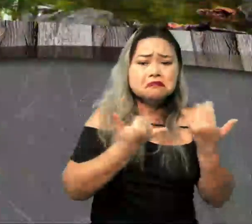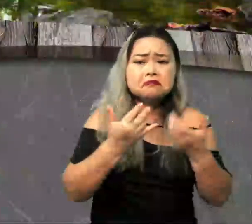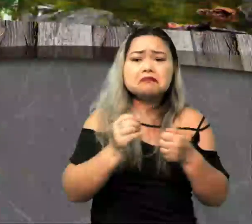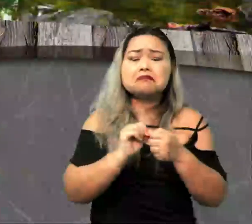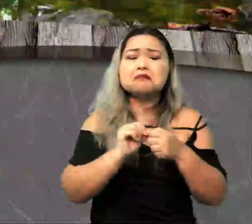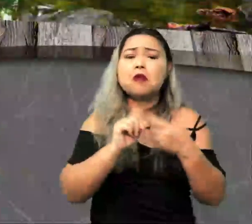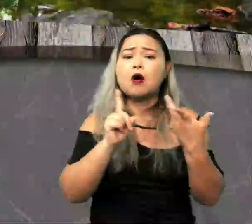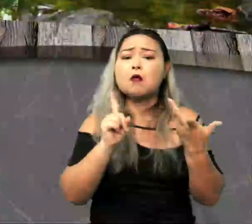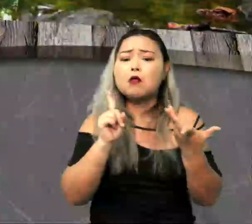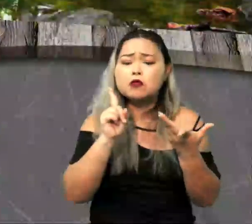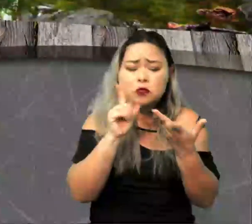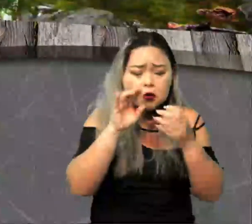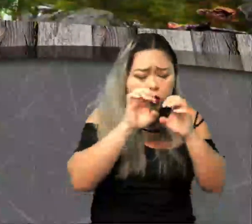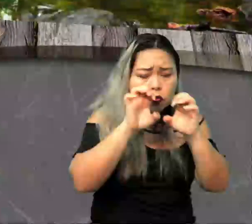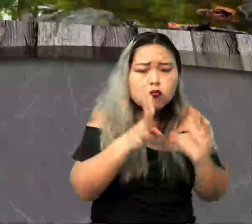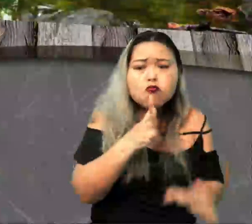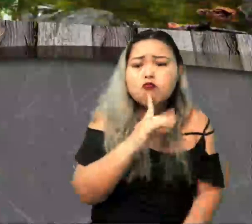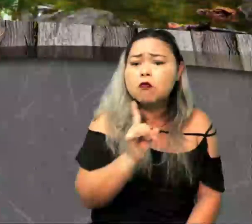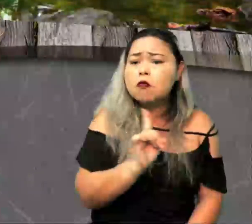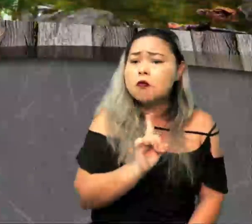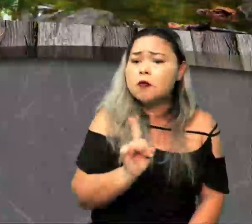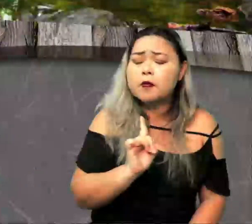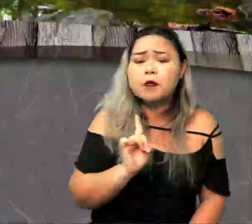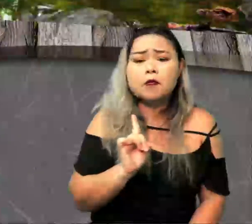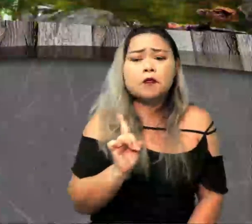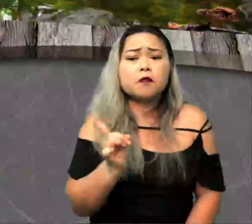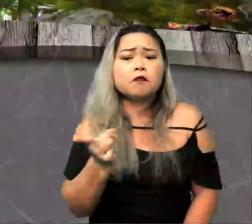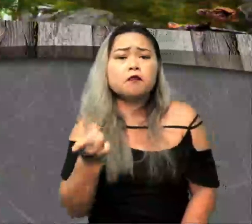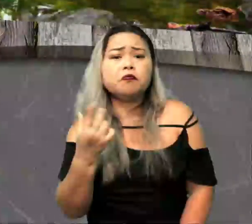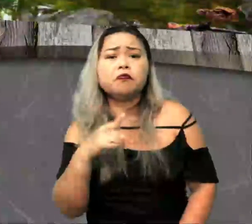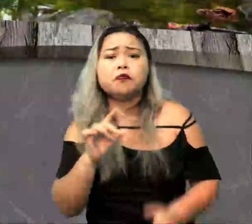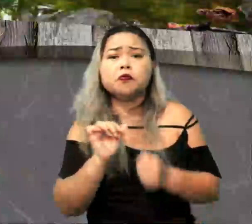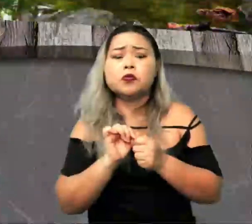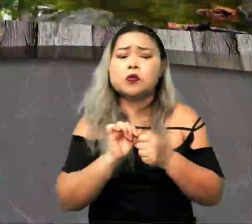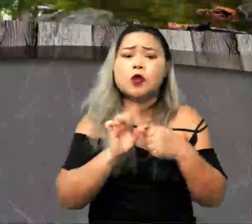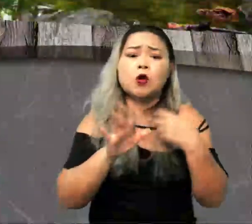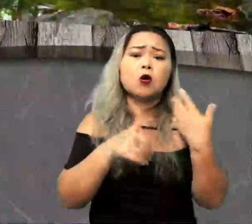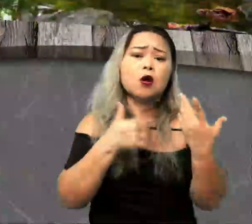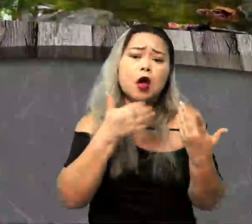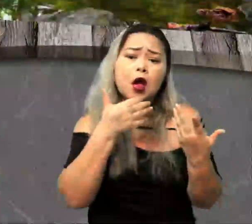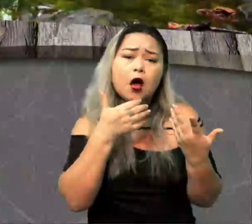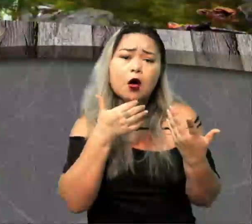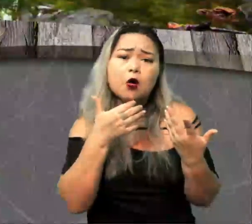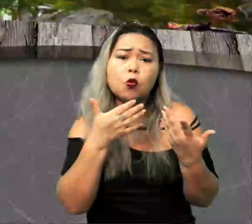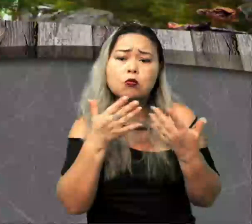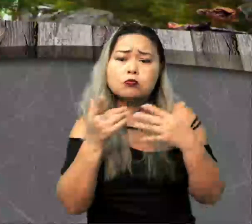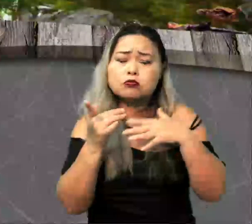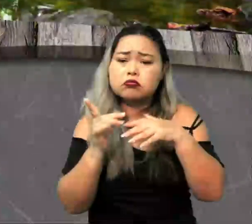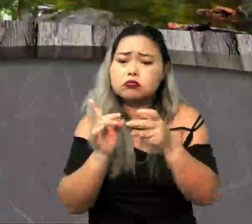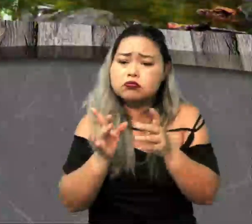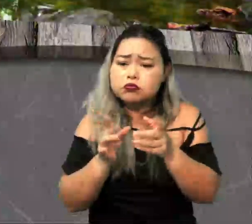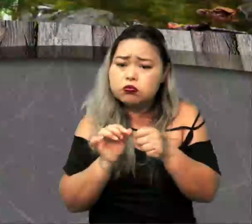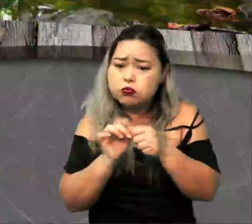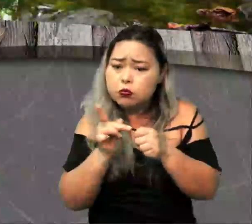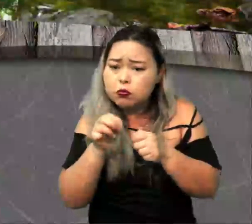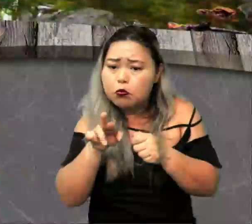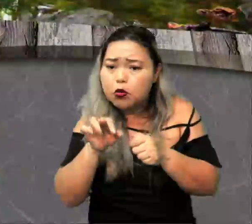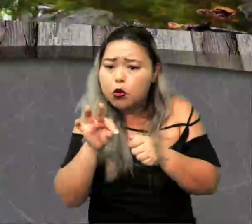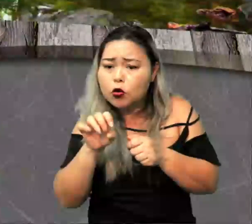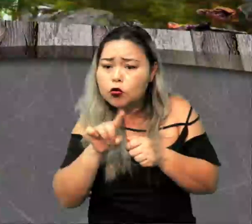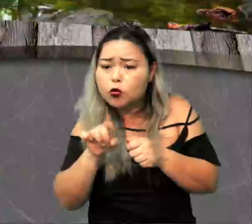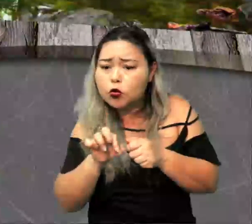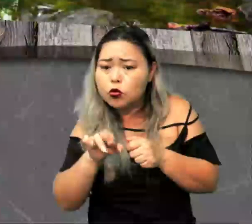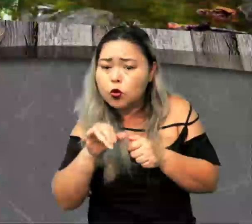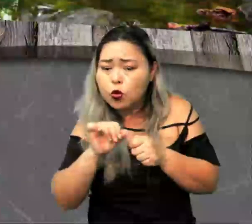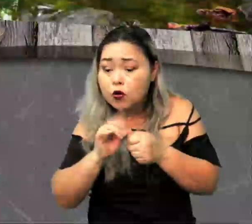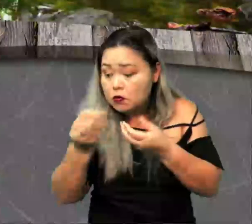estruturas desconhecidas, tá? Rotíferos, né, alguns protozoários,